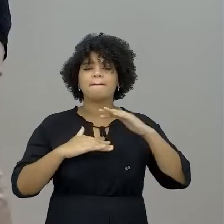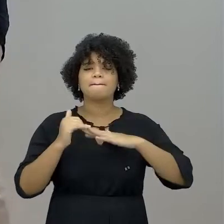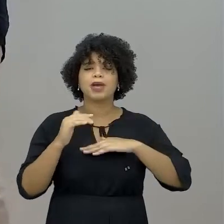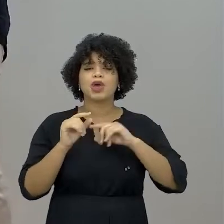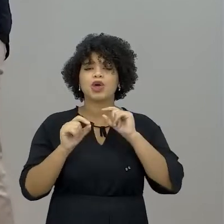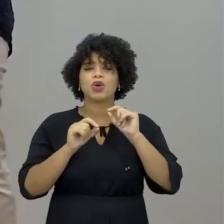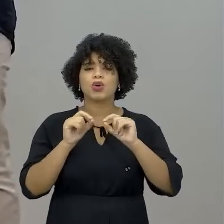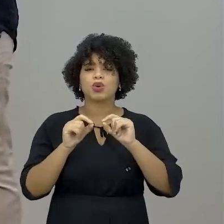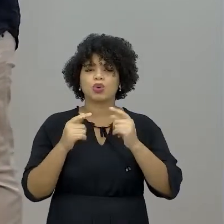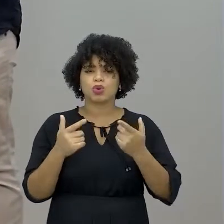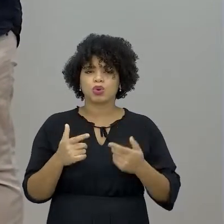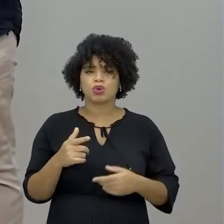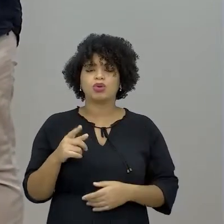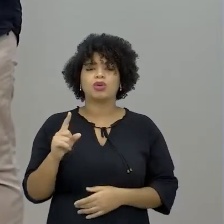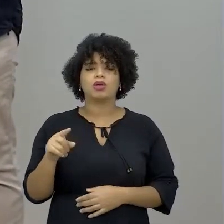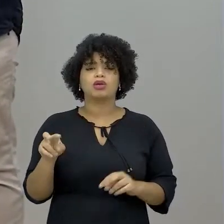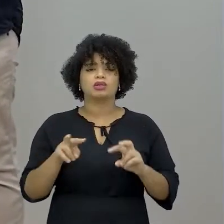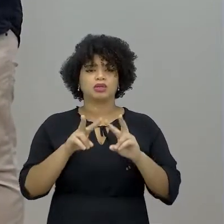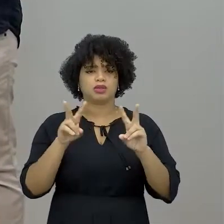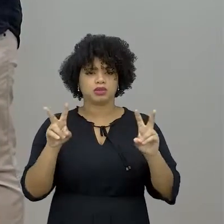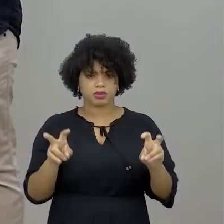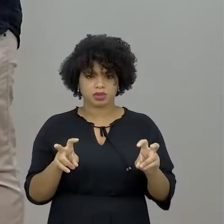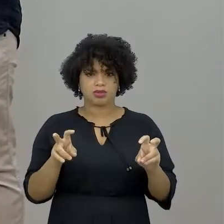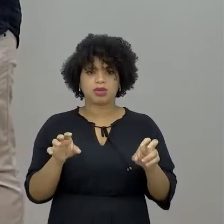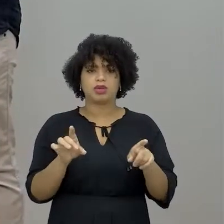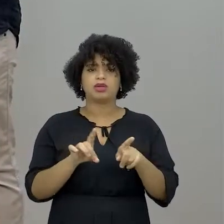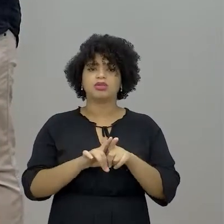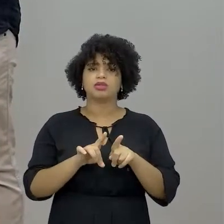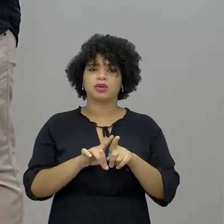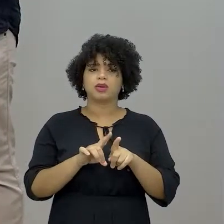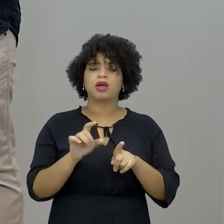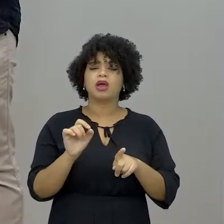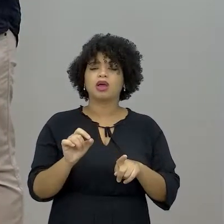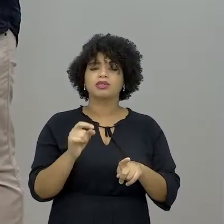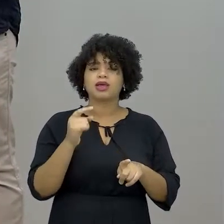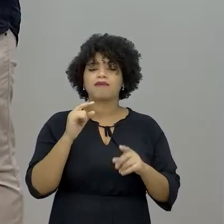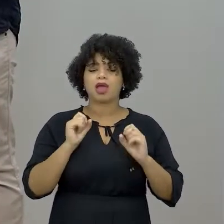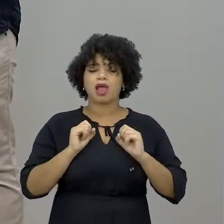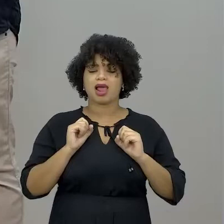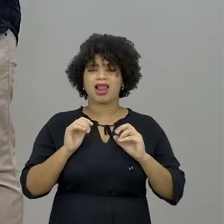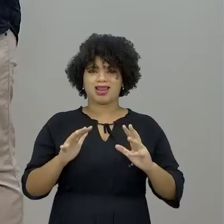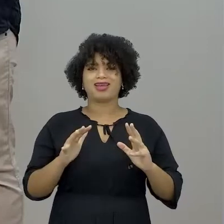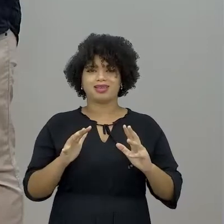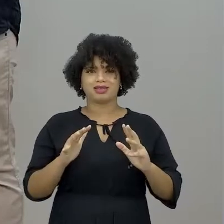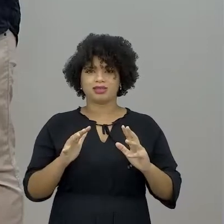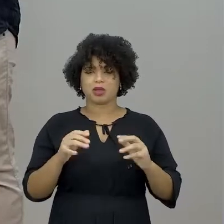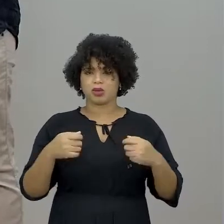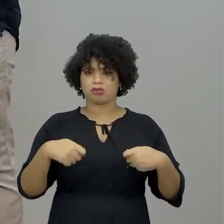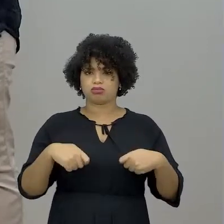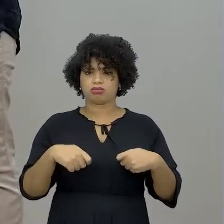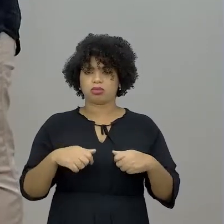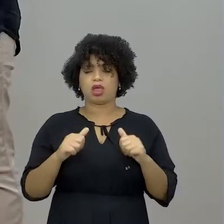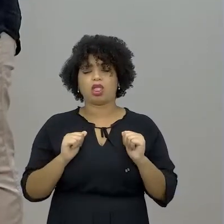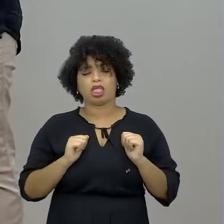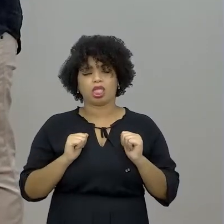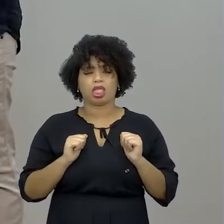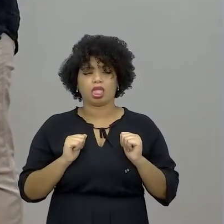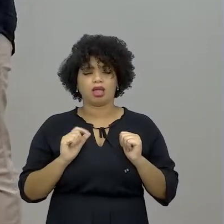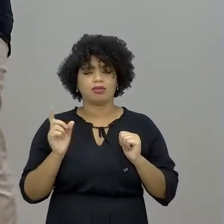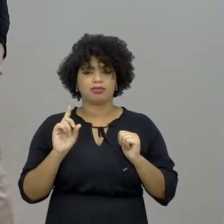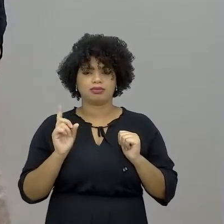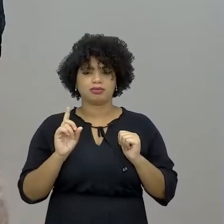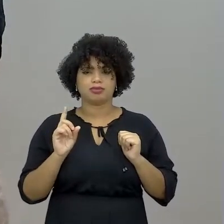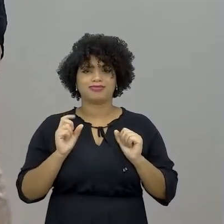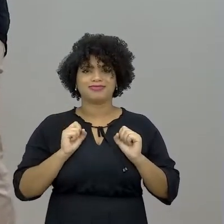A habilidade, ela traz, então, um tema, e ela traz um tema e uma ação sobre aquele tema. Então,